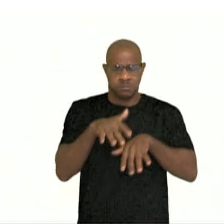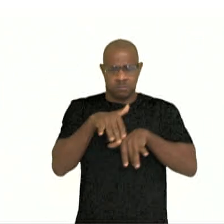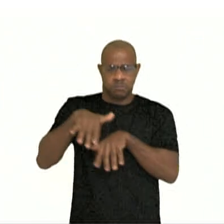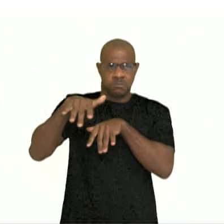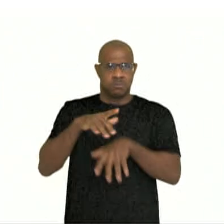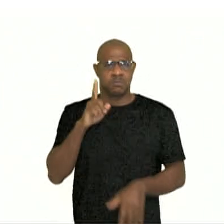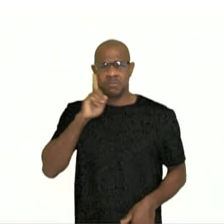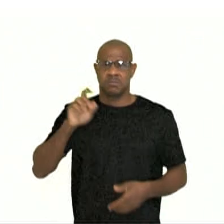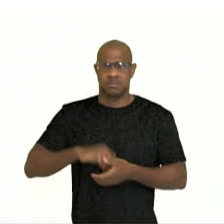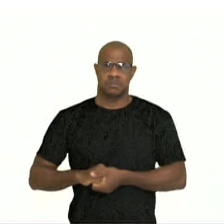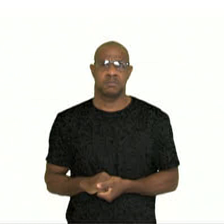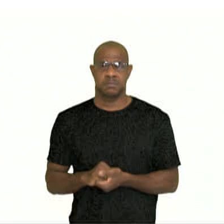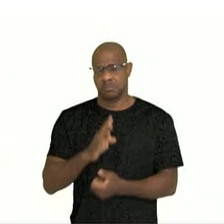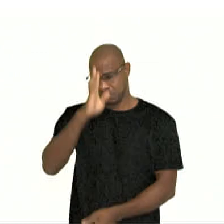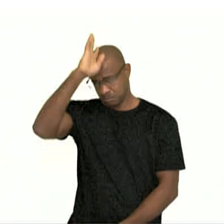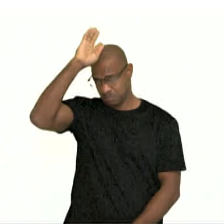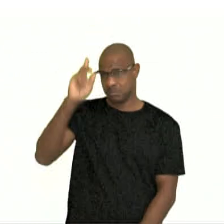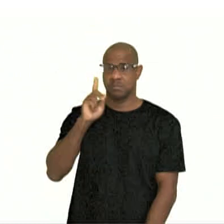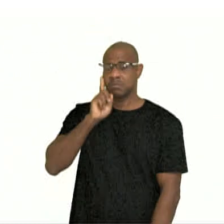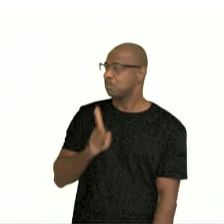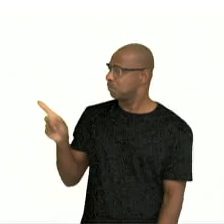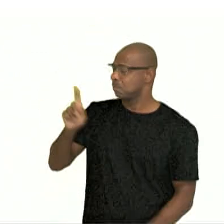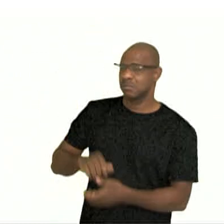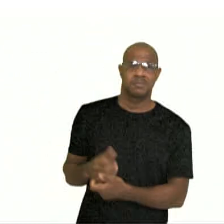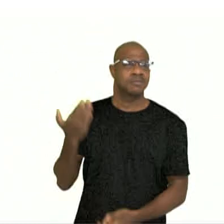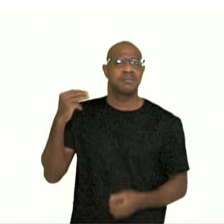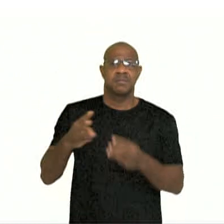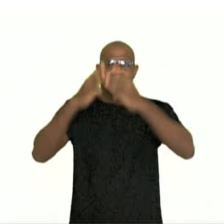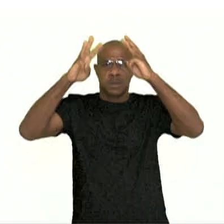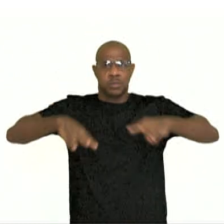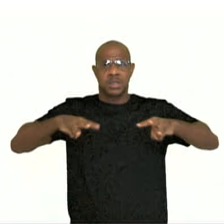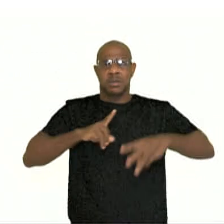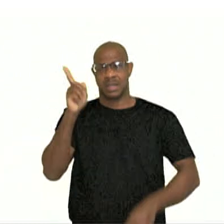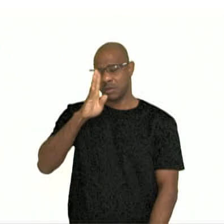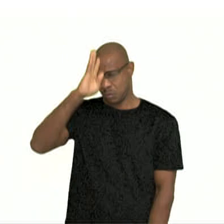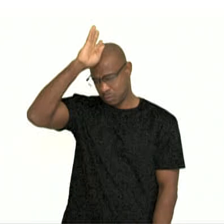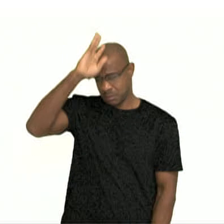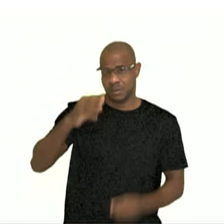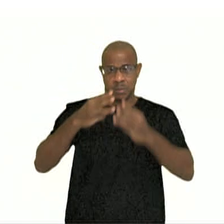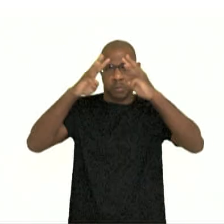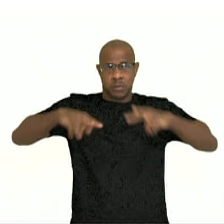um sarcófago romano, né? Lá no Museu Nacional Romano, tá, pessoal?